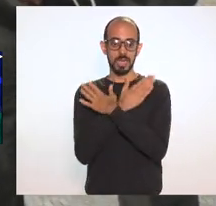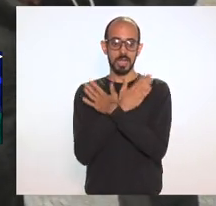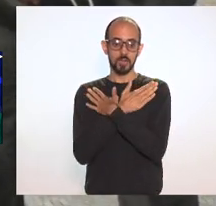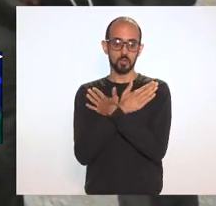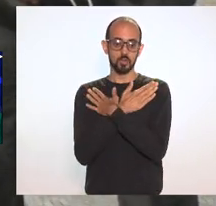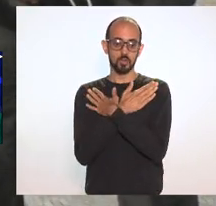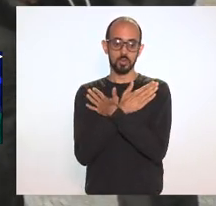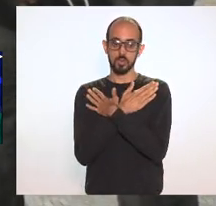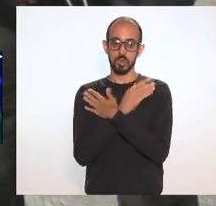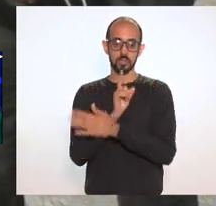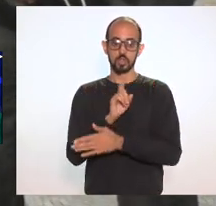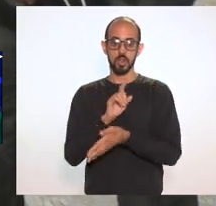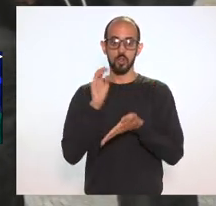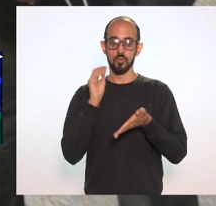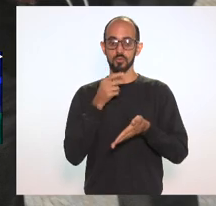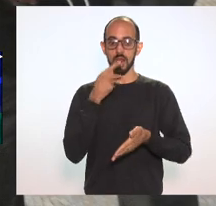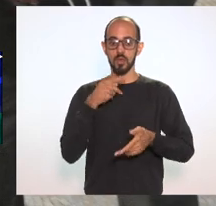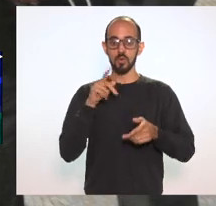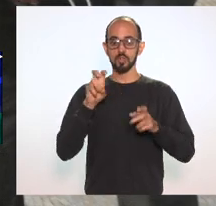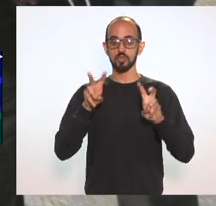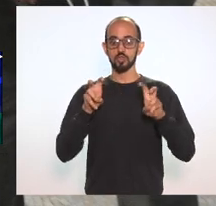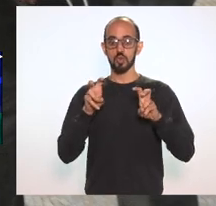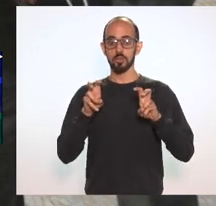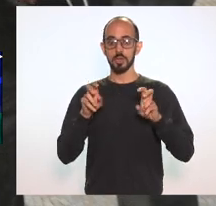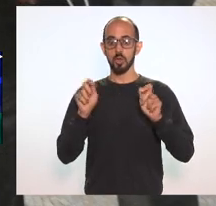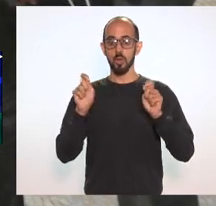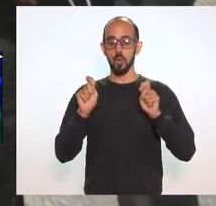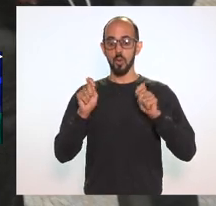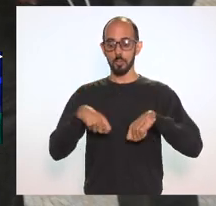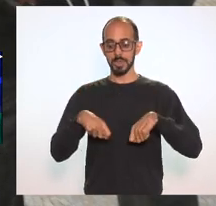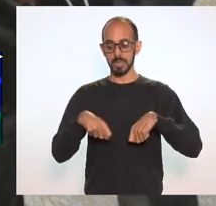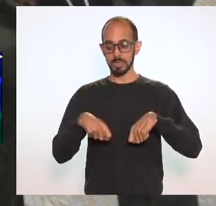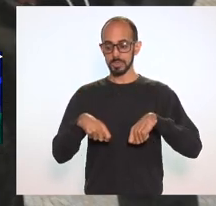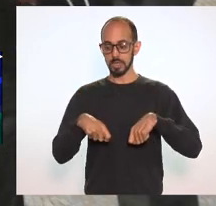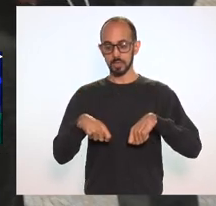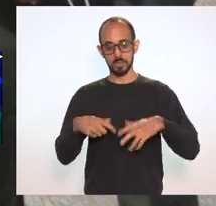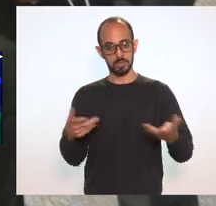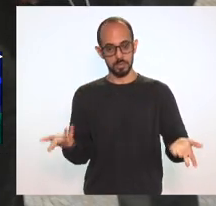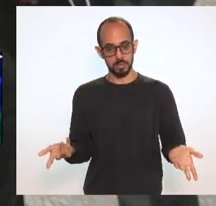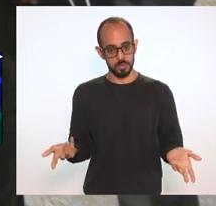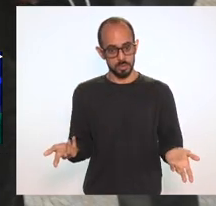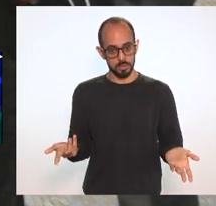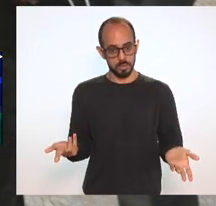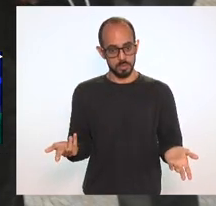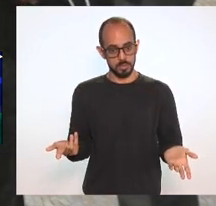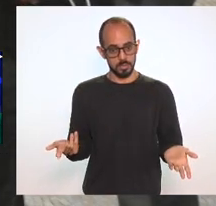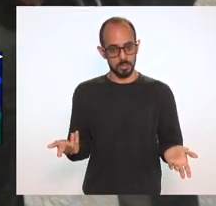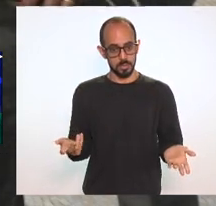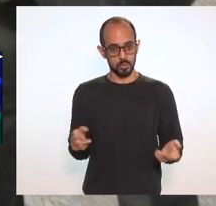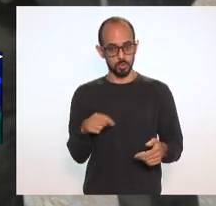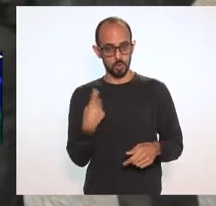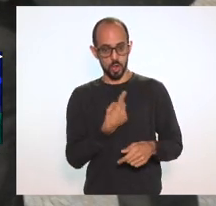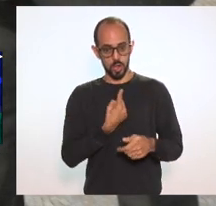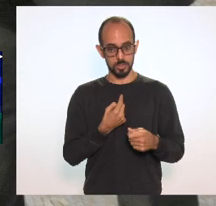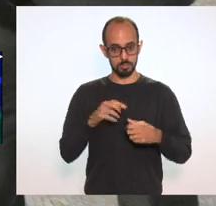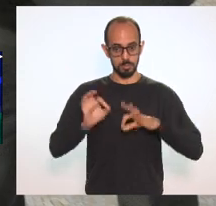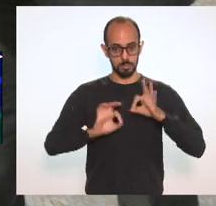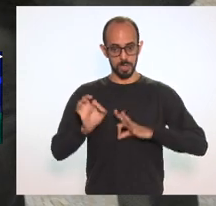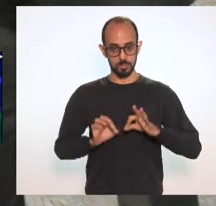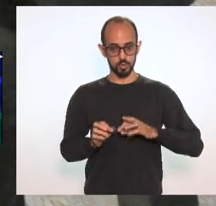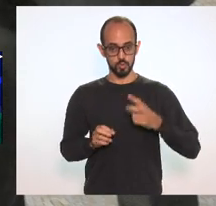estamos tratando no projeto de competência bom então de fato nós preparamos dois substitutivos um